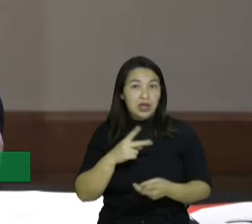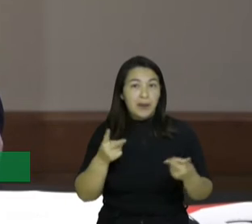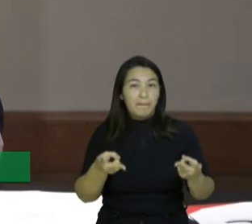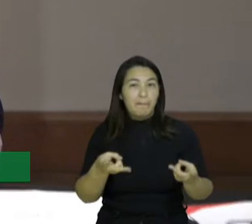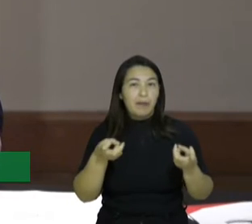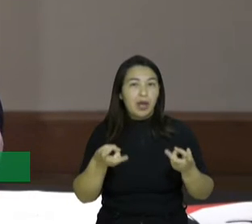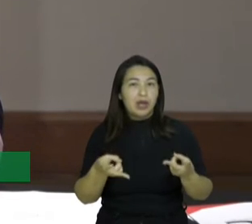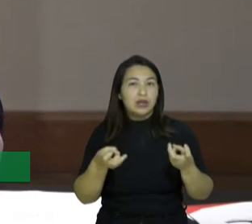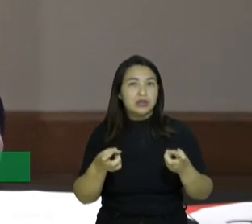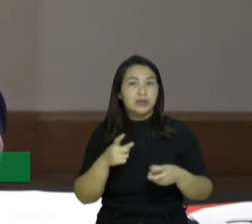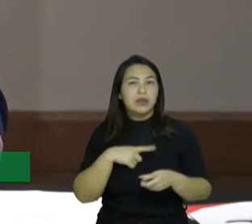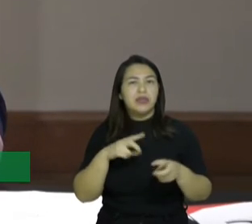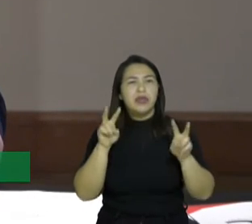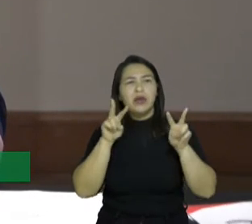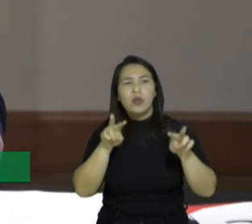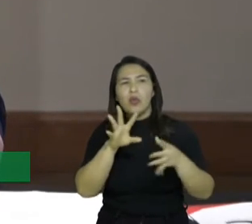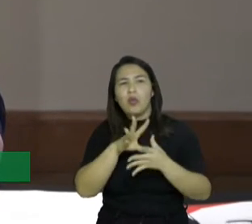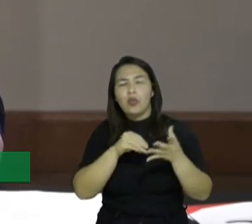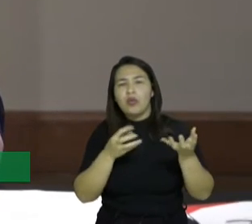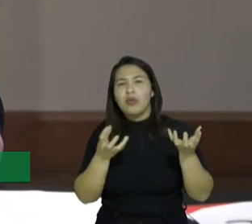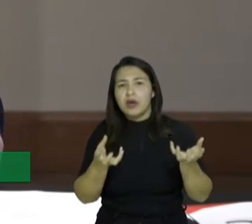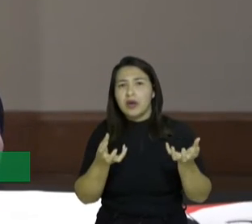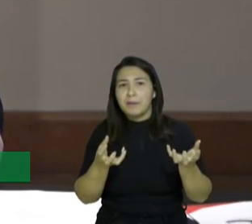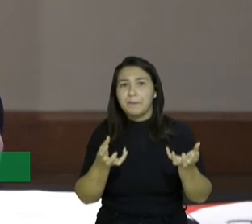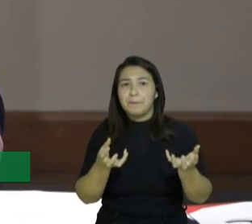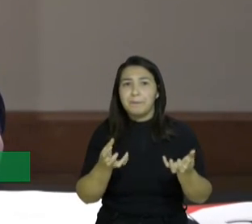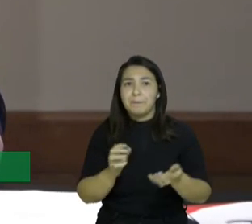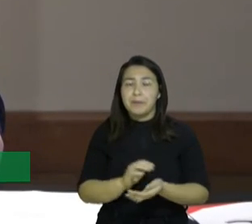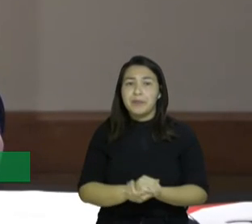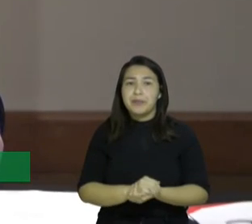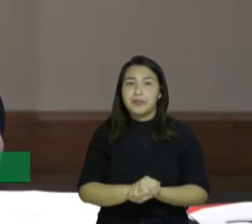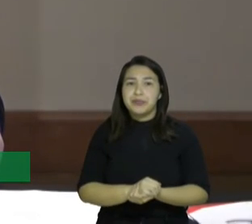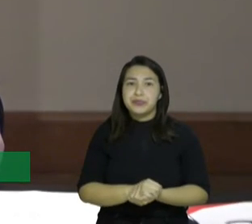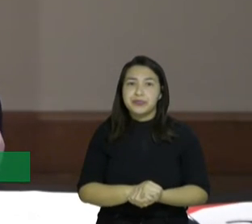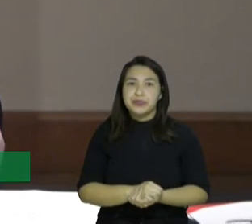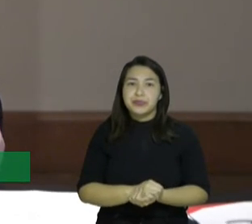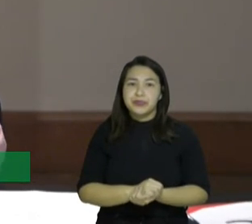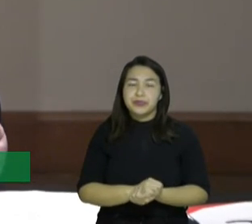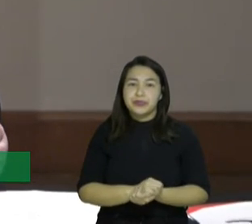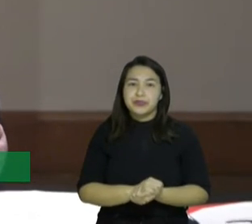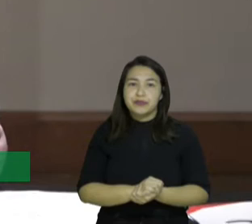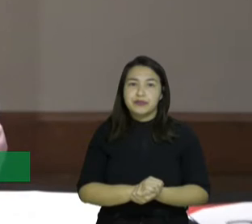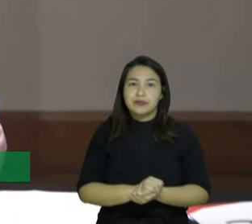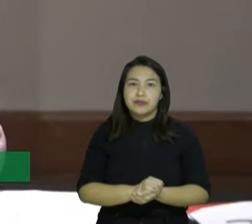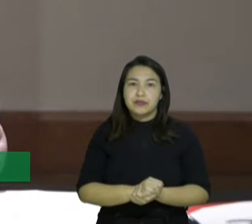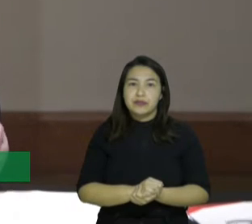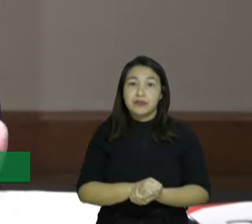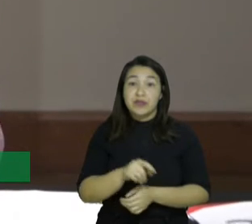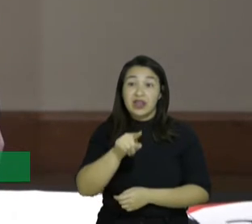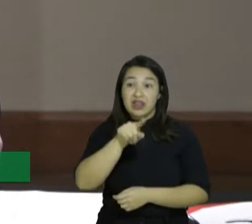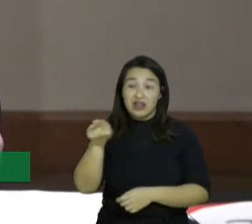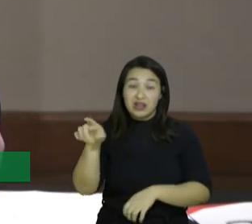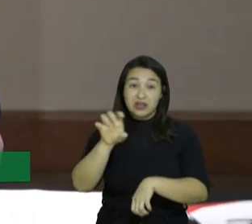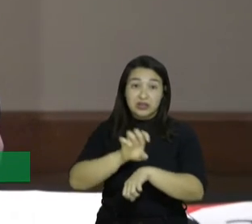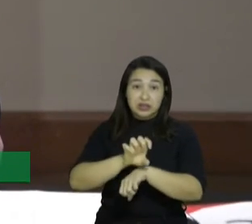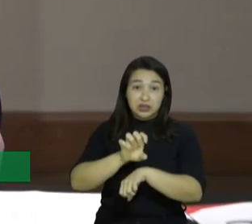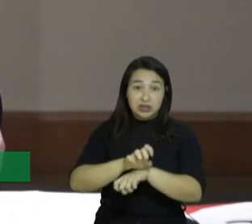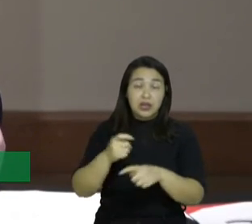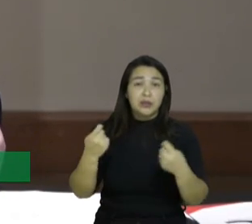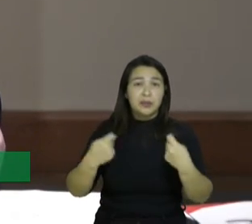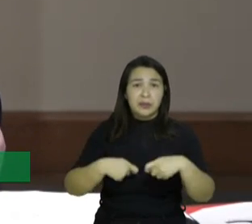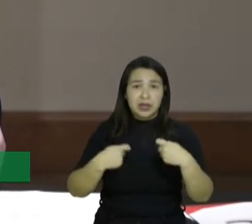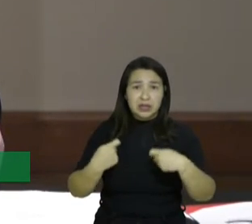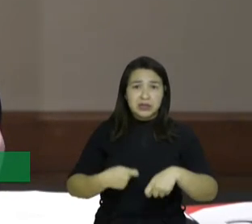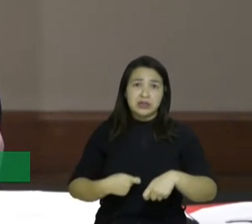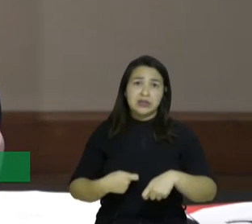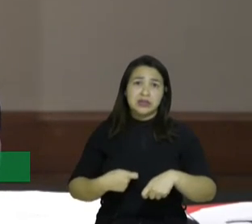temos esse esse olhar que de alguma forma chegou a vez né de de de os estados também se manifestarem e terem uma